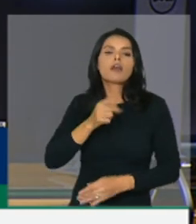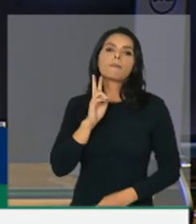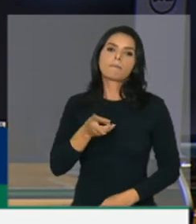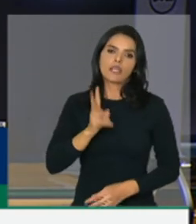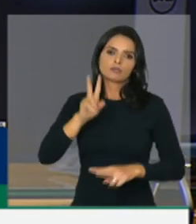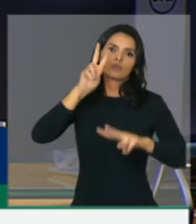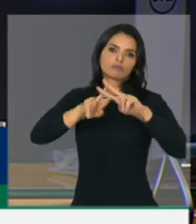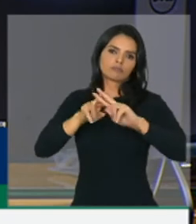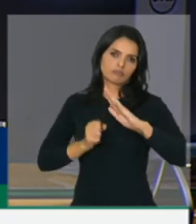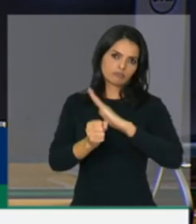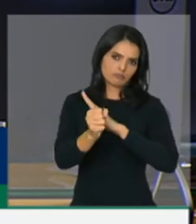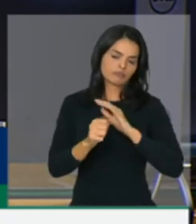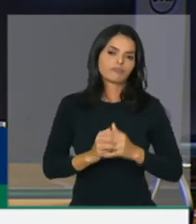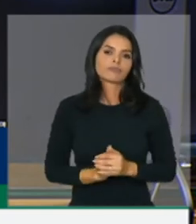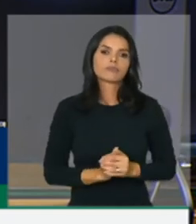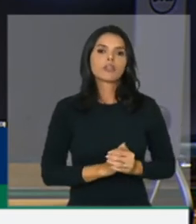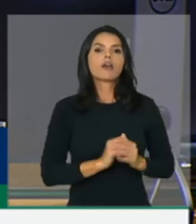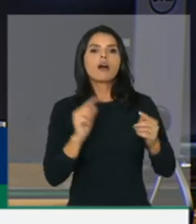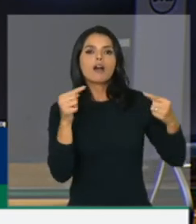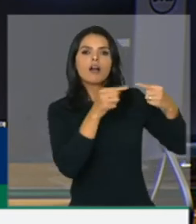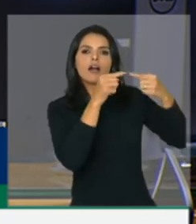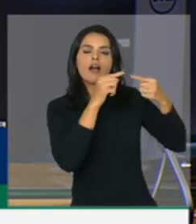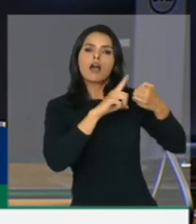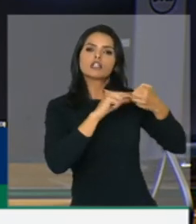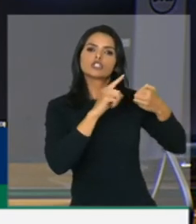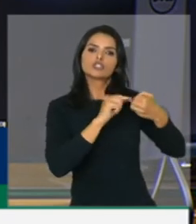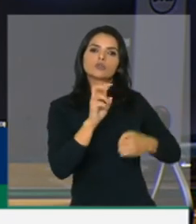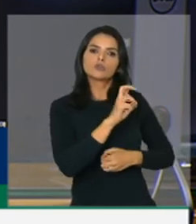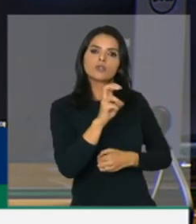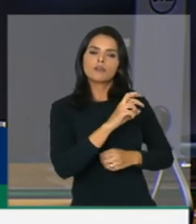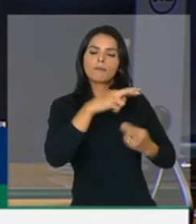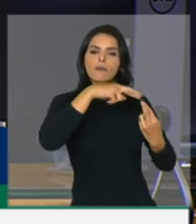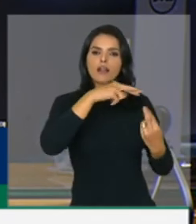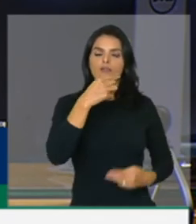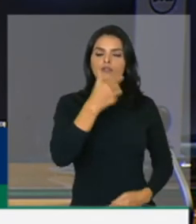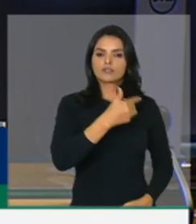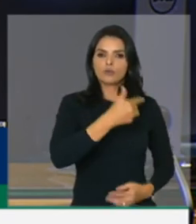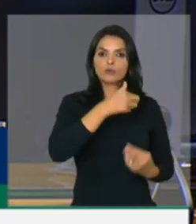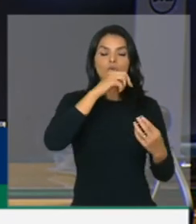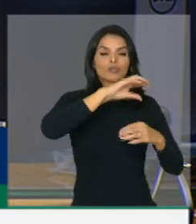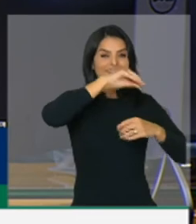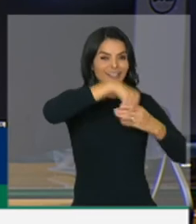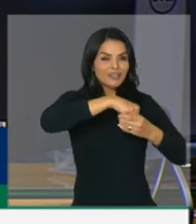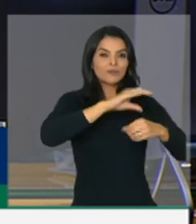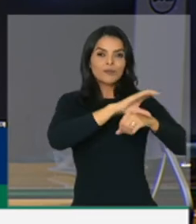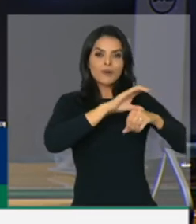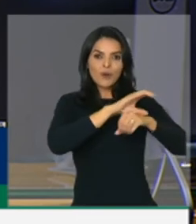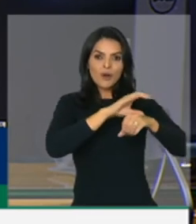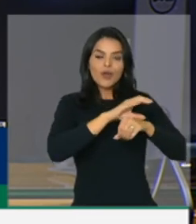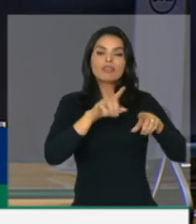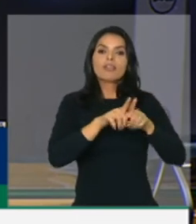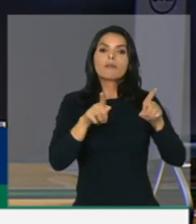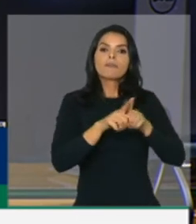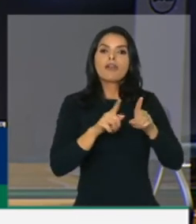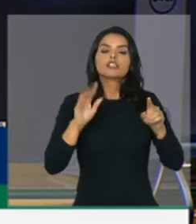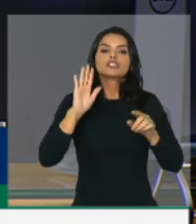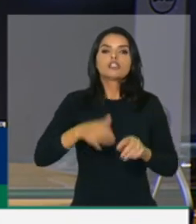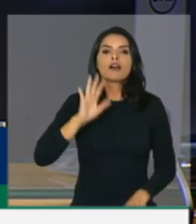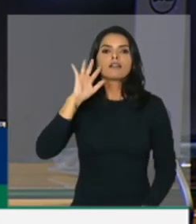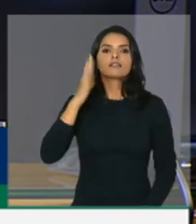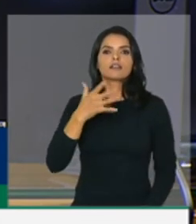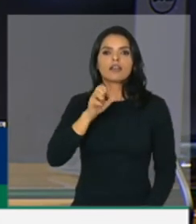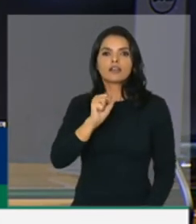ao parecer em conformidade com o artigo 55, parágrafo 2º da Constituição Federal e com os termos da decisão proferida